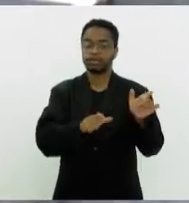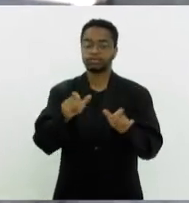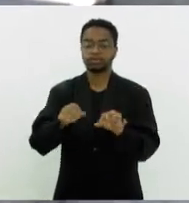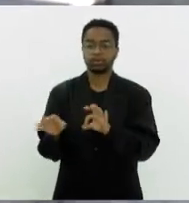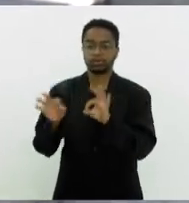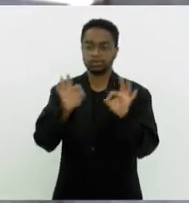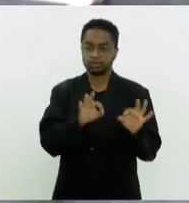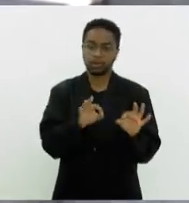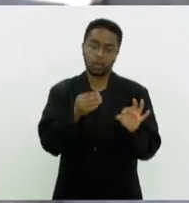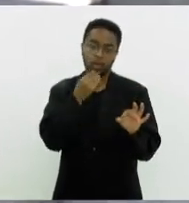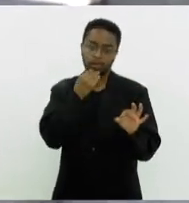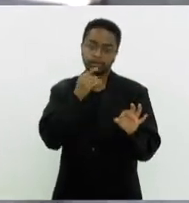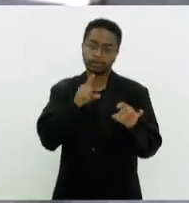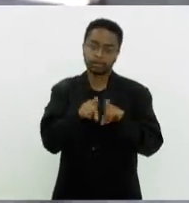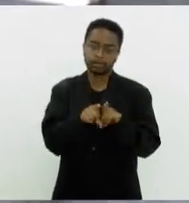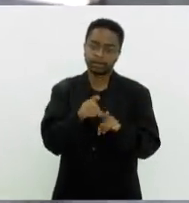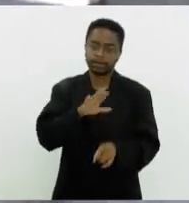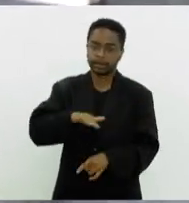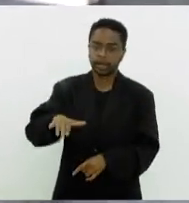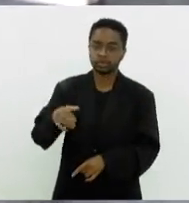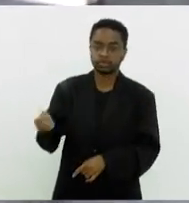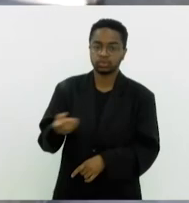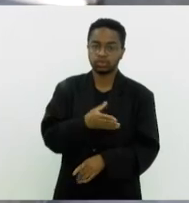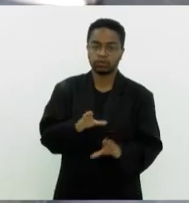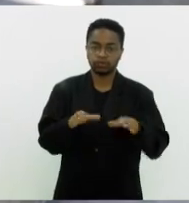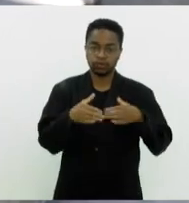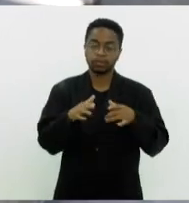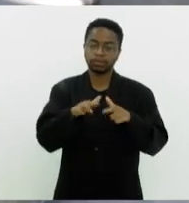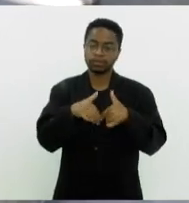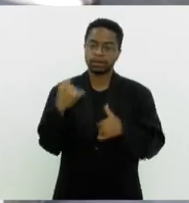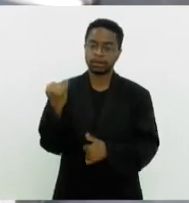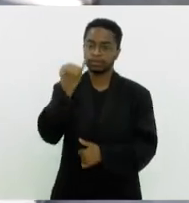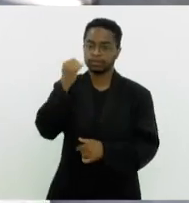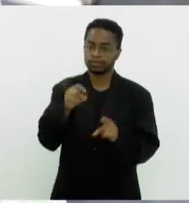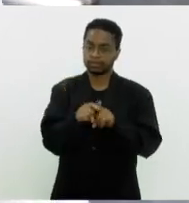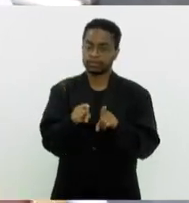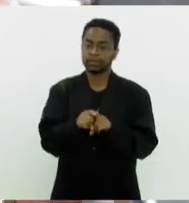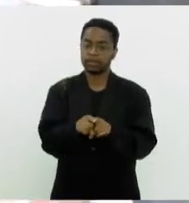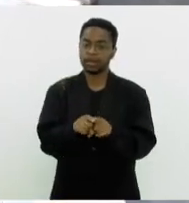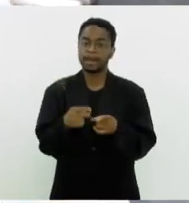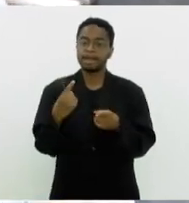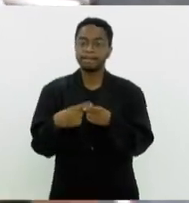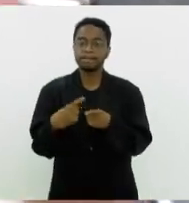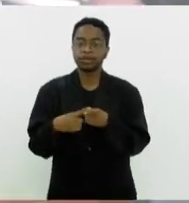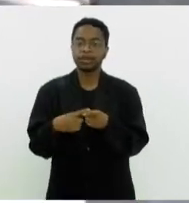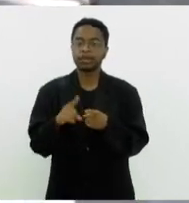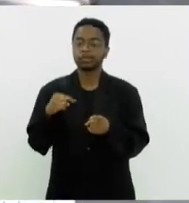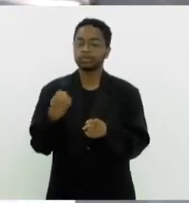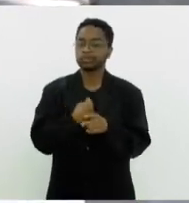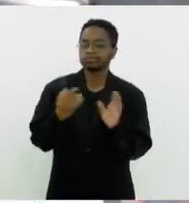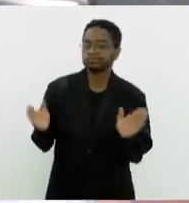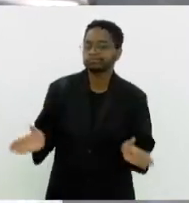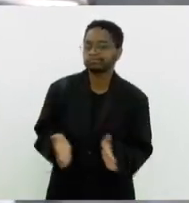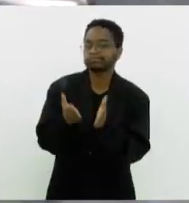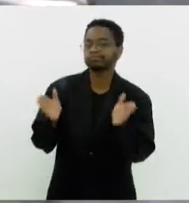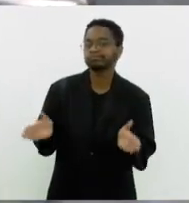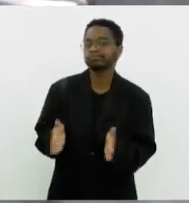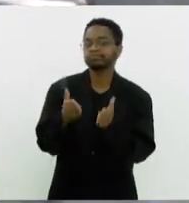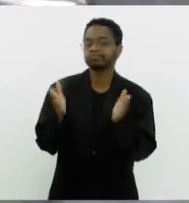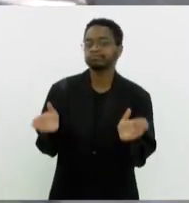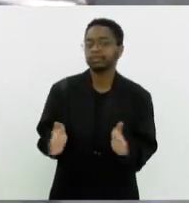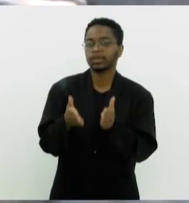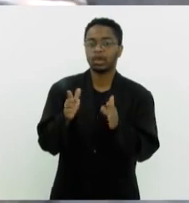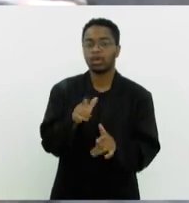claro, o nosso novo público também, né? Essa é a importância no conceito didático também, né? Porque a gente está cultivando cada vez